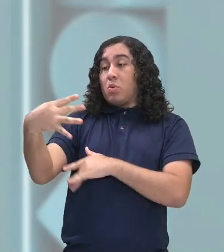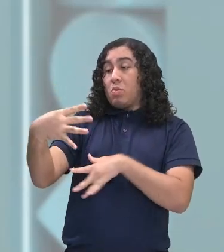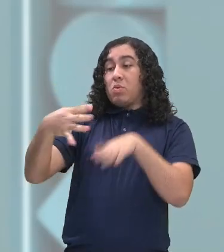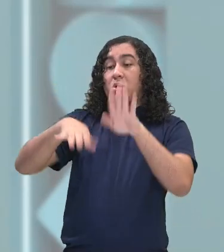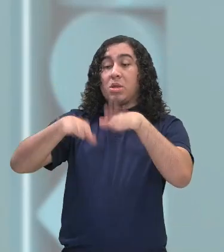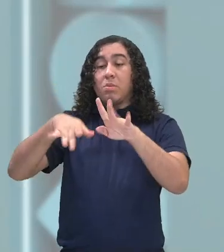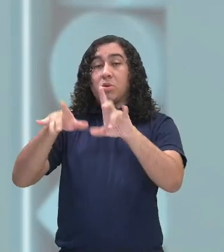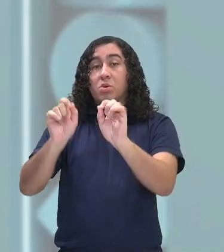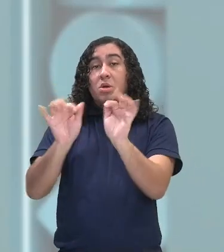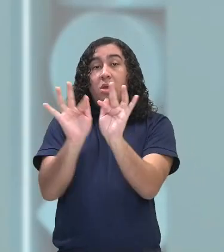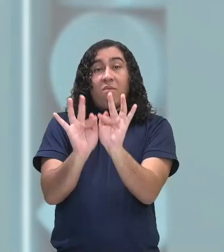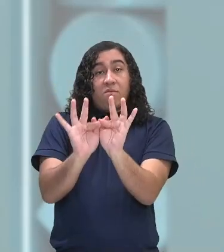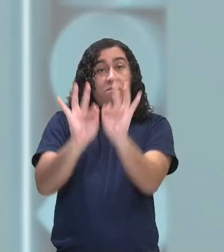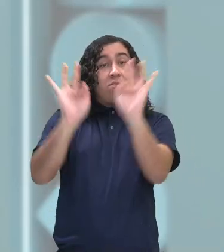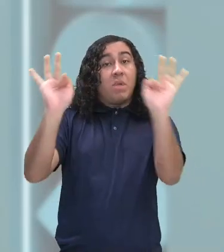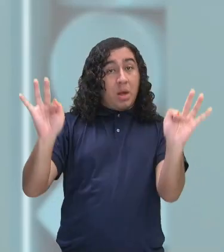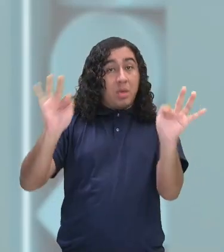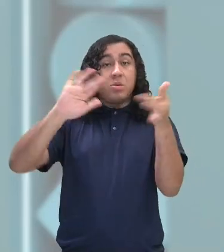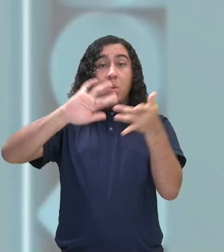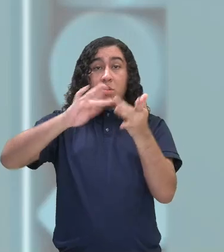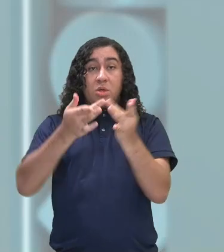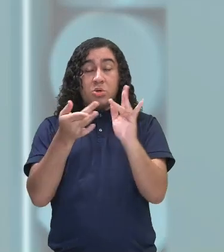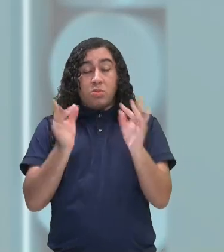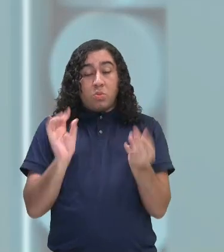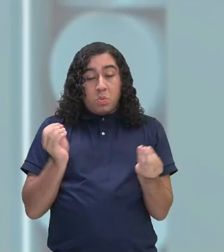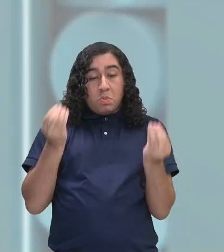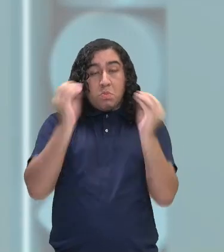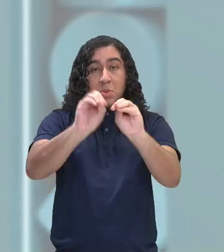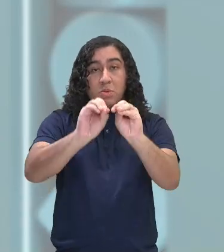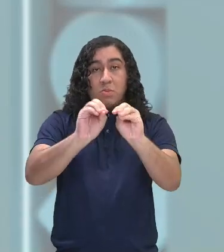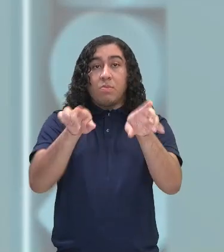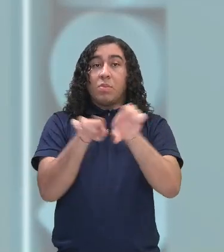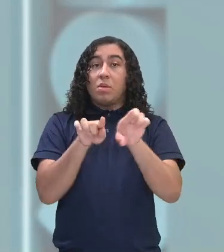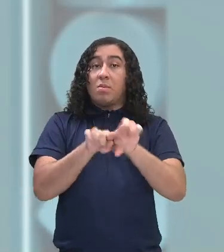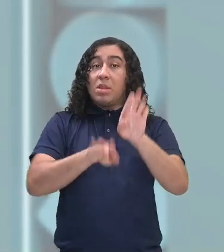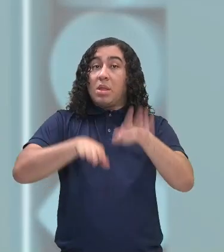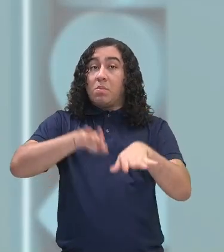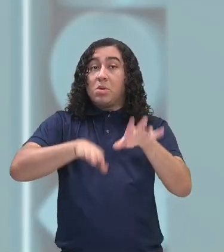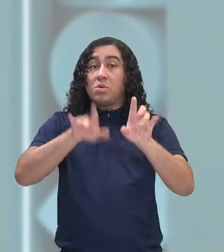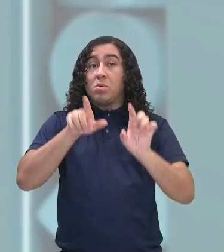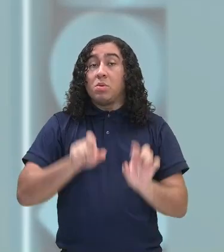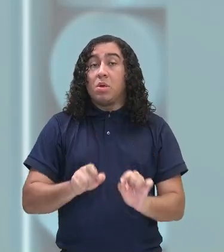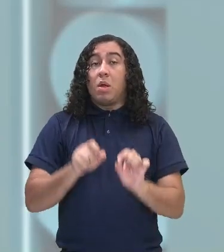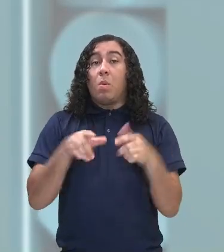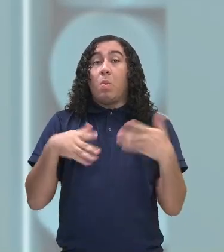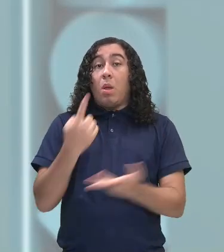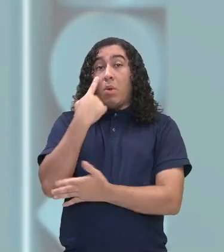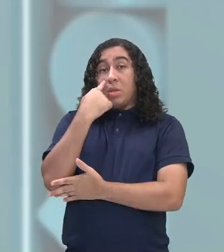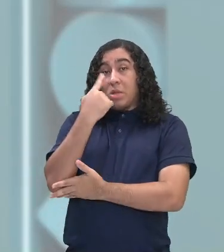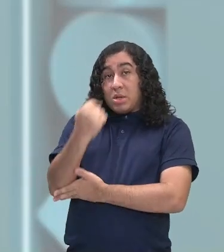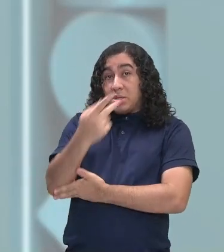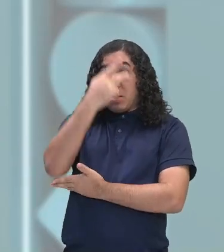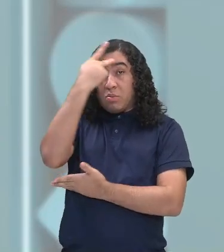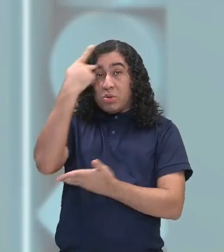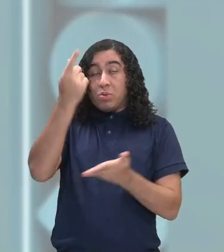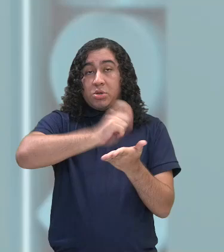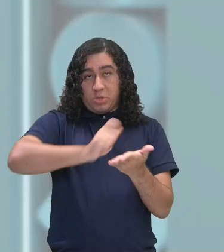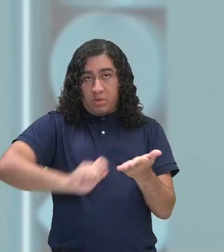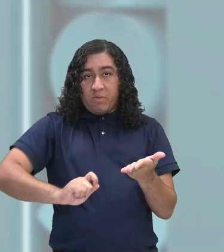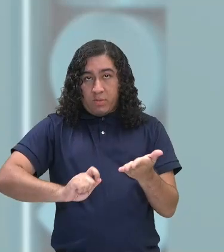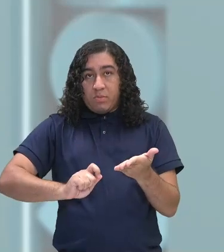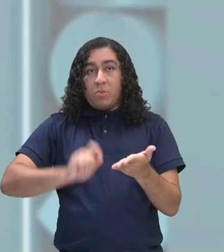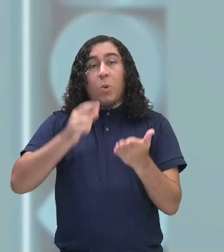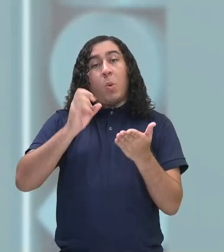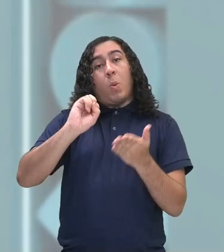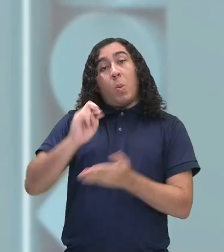acordo com o contexto no qual ela está inserida e de acordo com a intencionalidade de quem está escrevendo